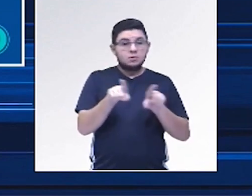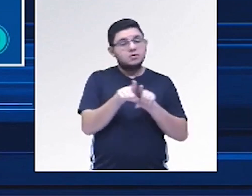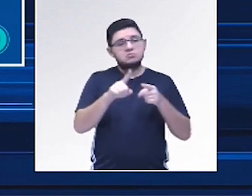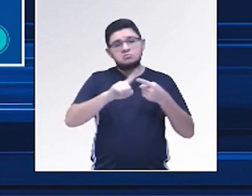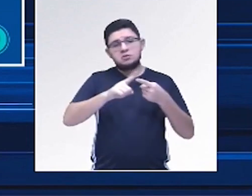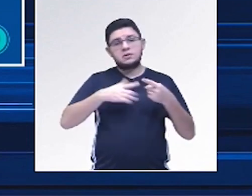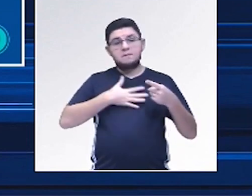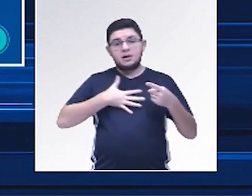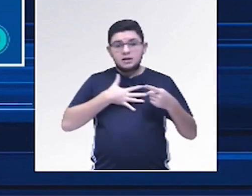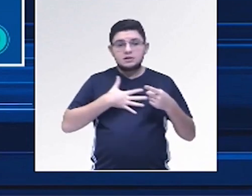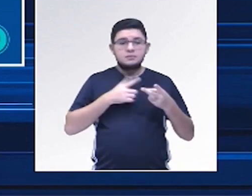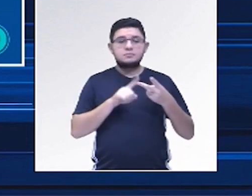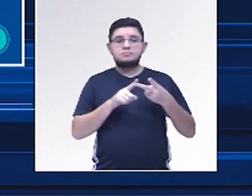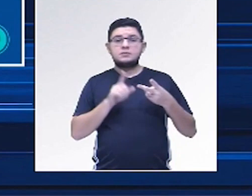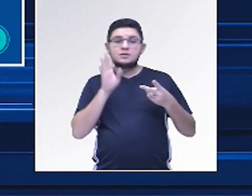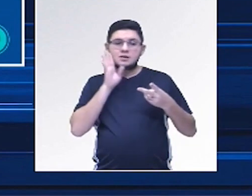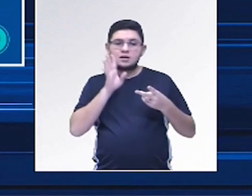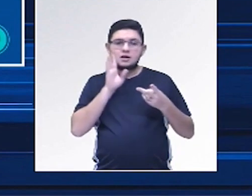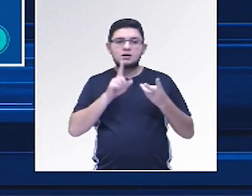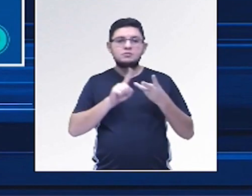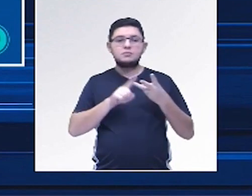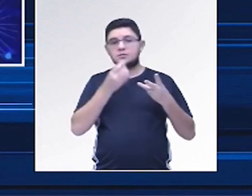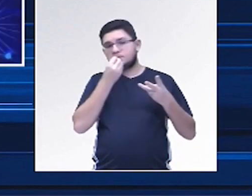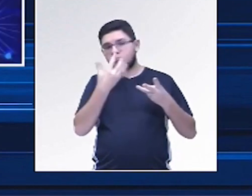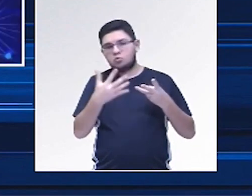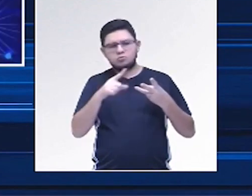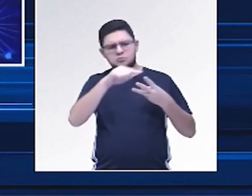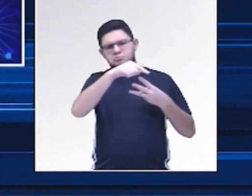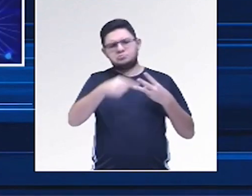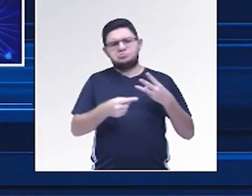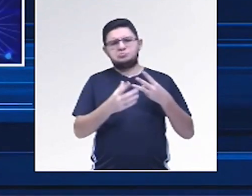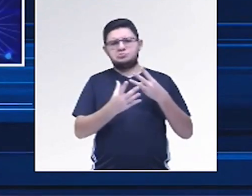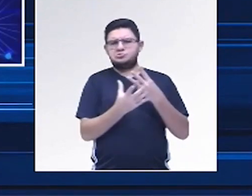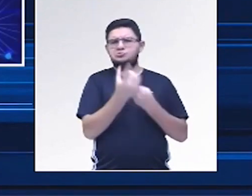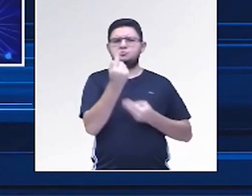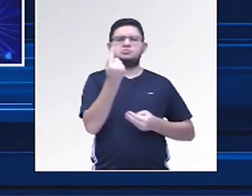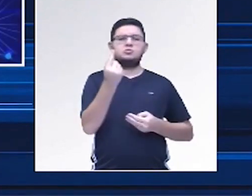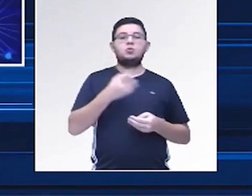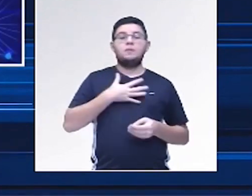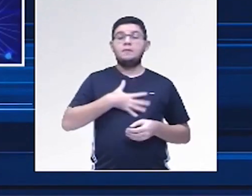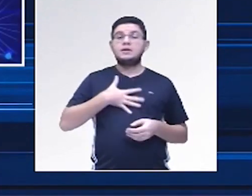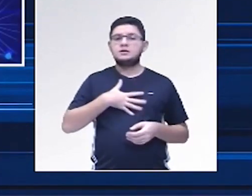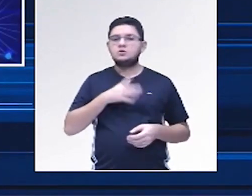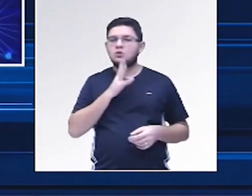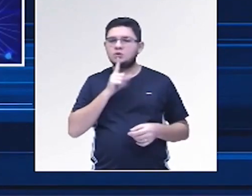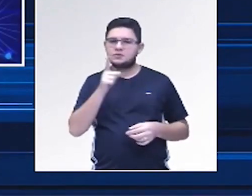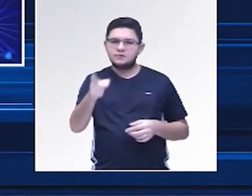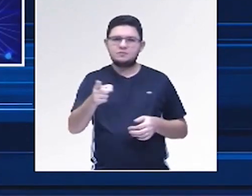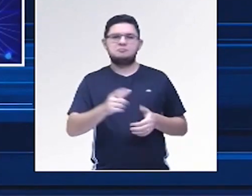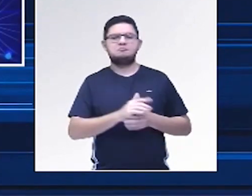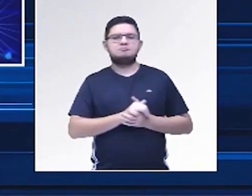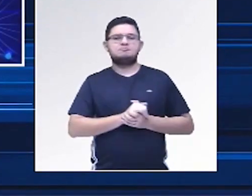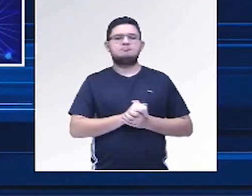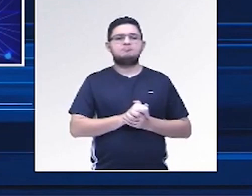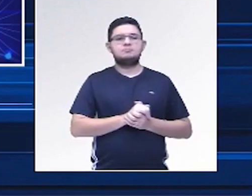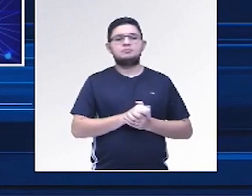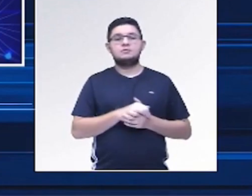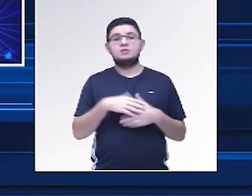em conhecer você, tudo bem? Essa é a ideia de quando você fala essa frase lá no final. Pleased to meet